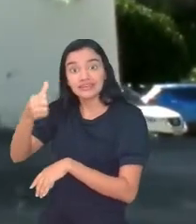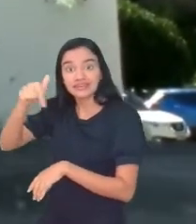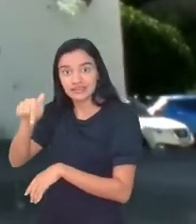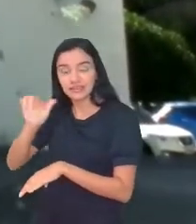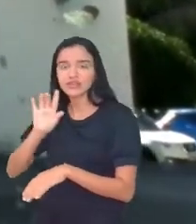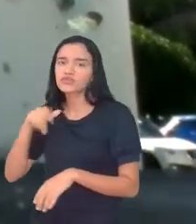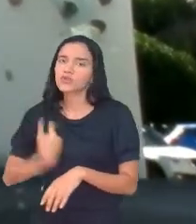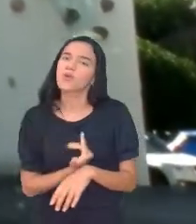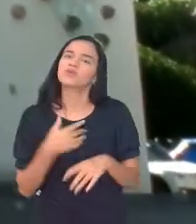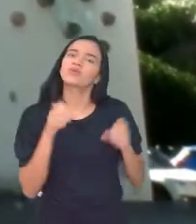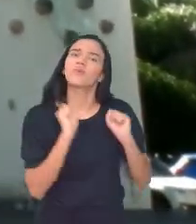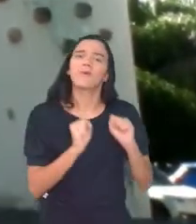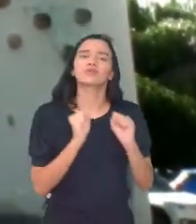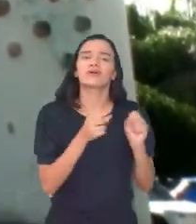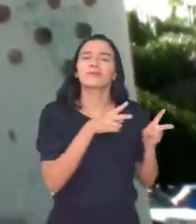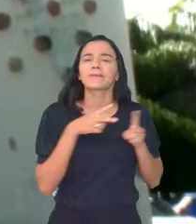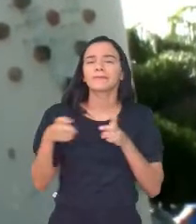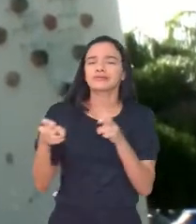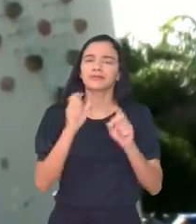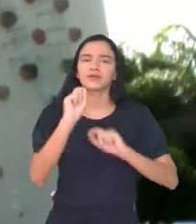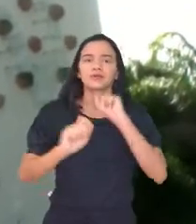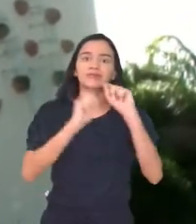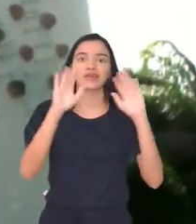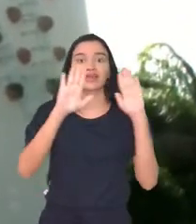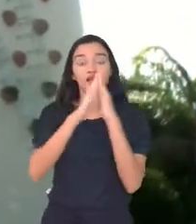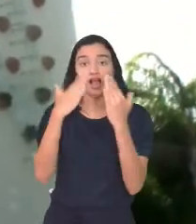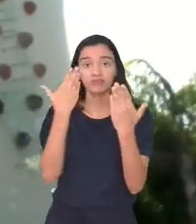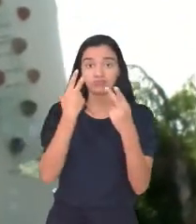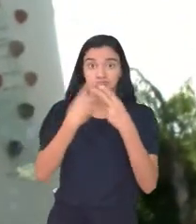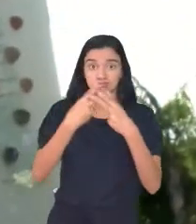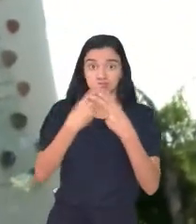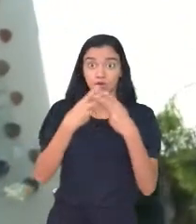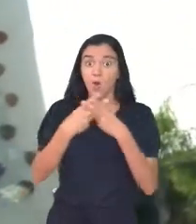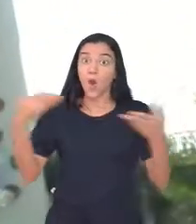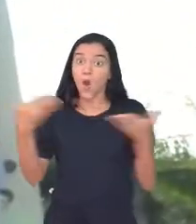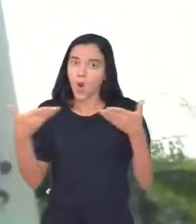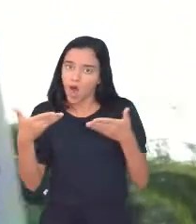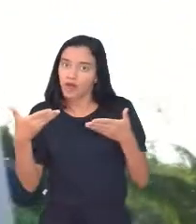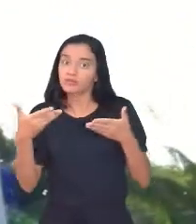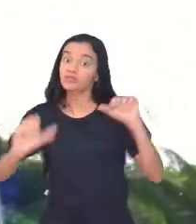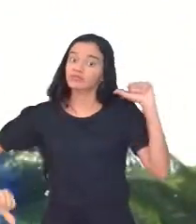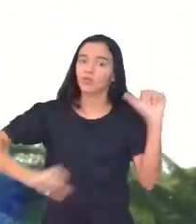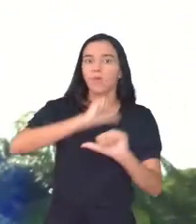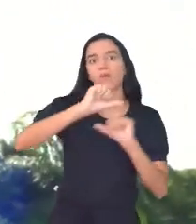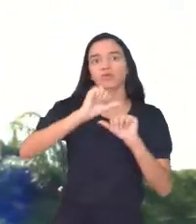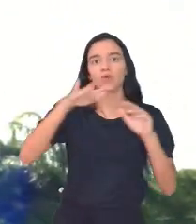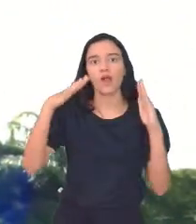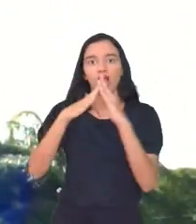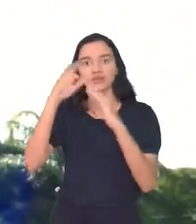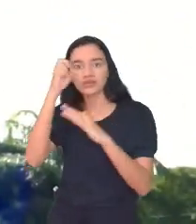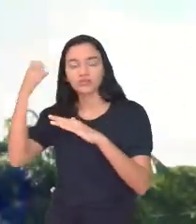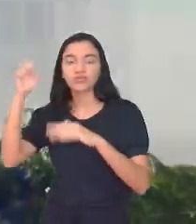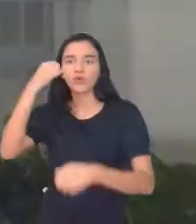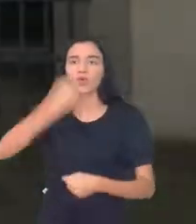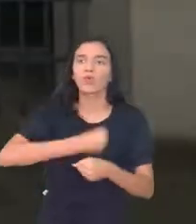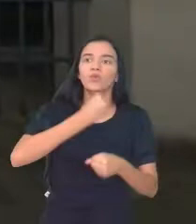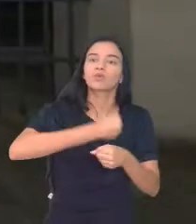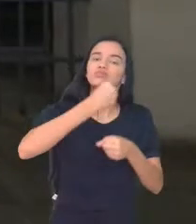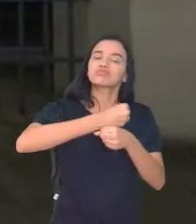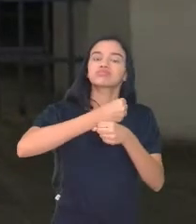podemos observar que a Casa de Detenção, hoje Casa da Cultura, foi construída em